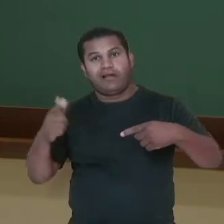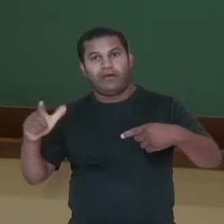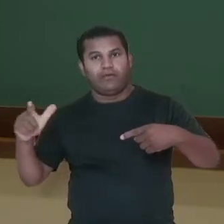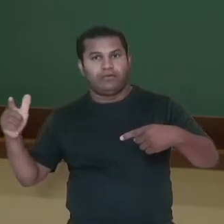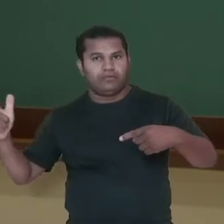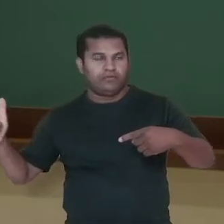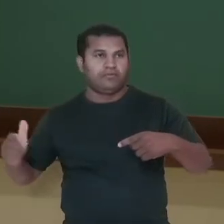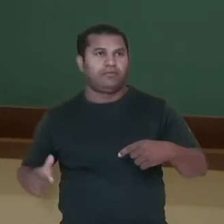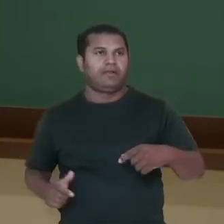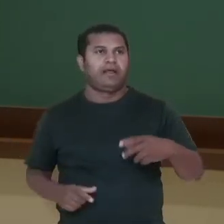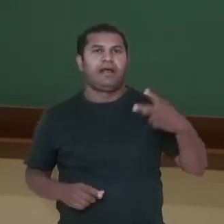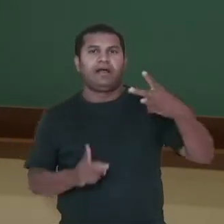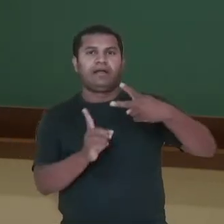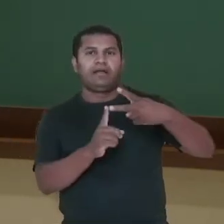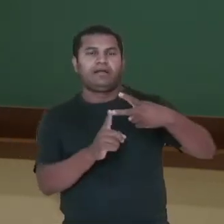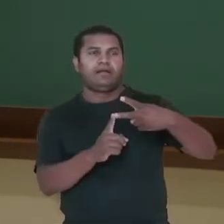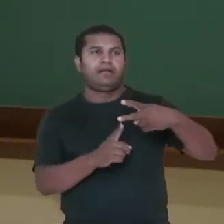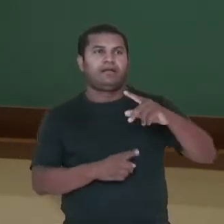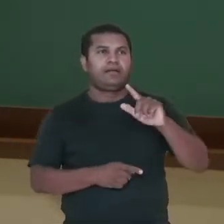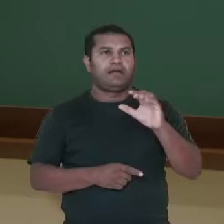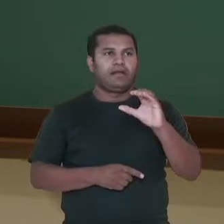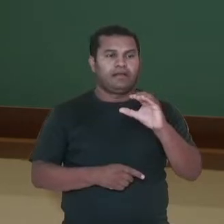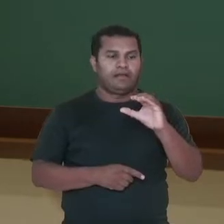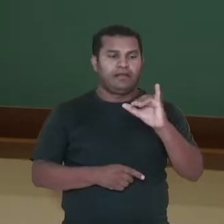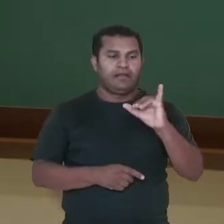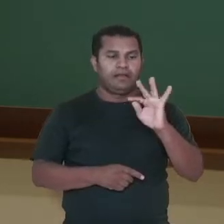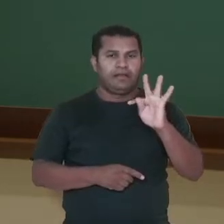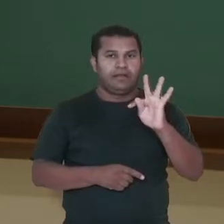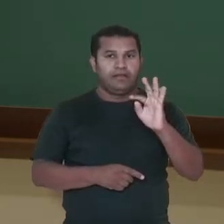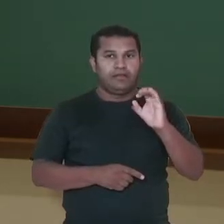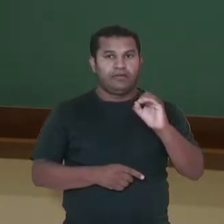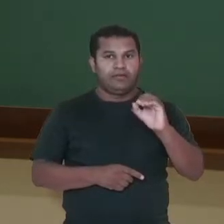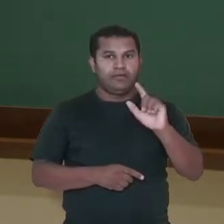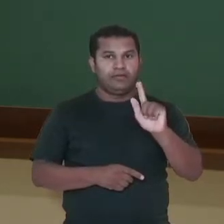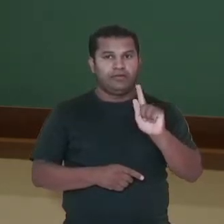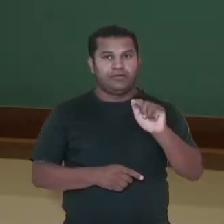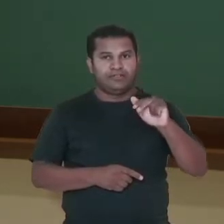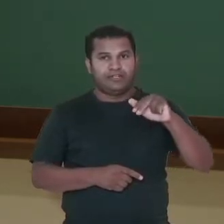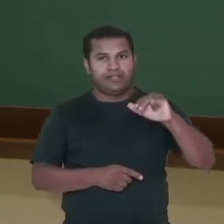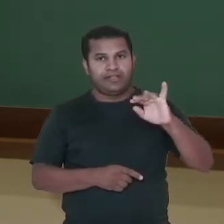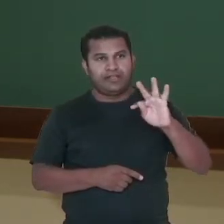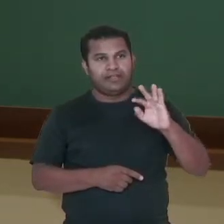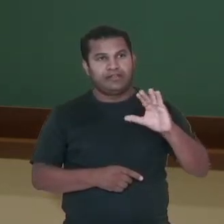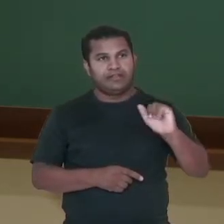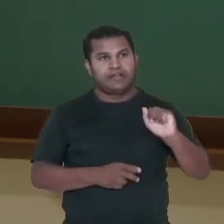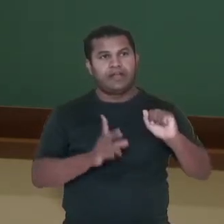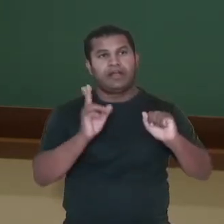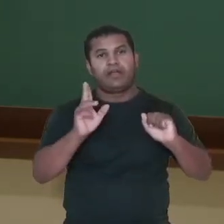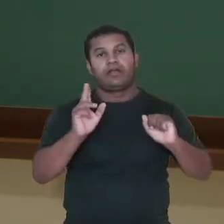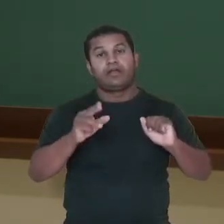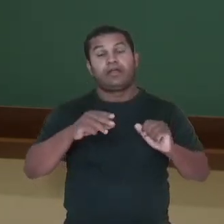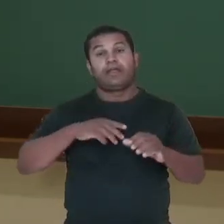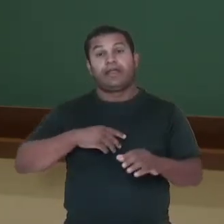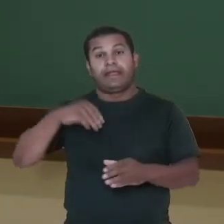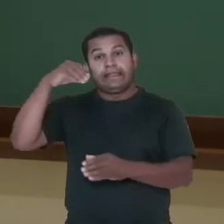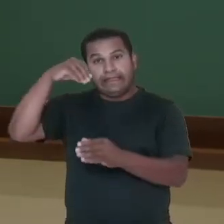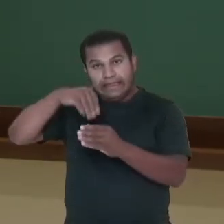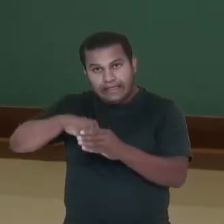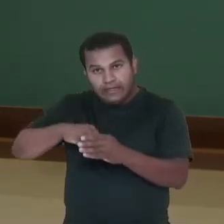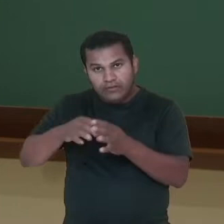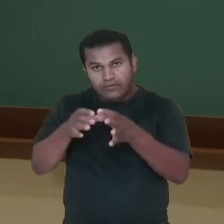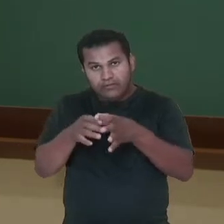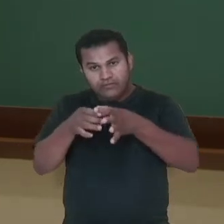falar em DNA ali, que é transcrito em RNA mensageiro a partir da fita de DNA, certo? E é traduzido